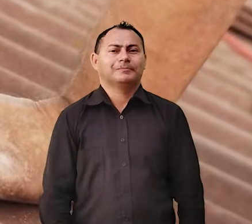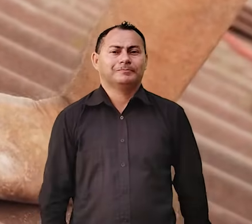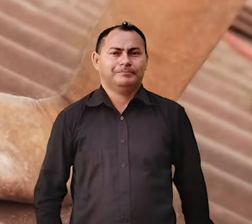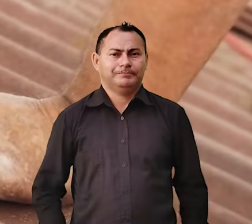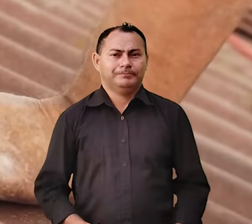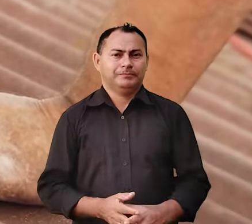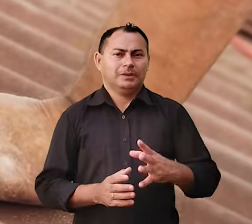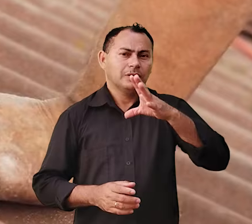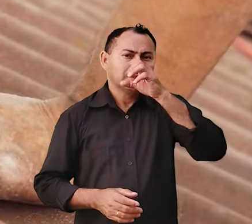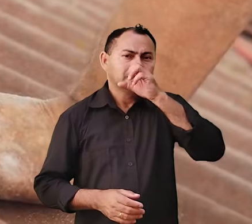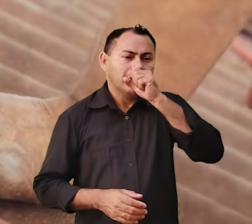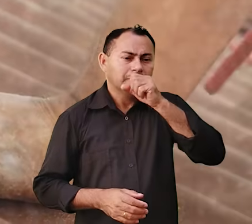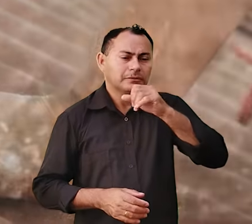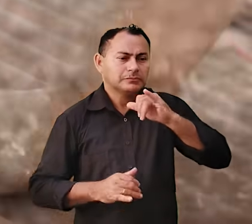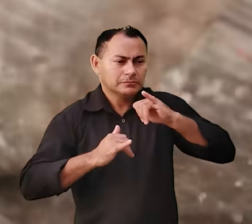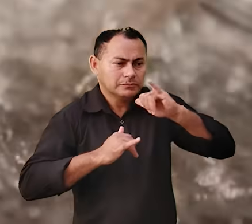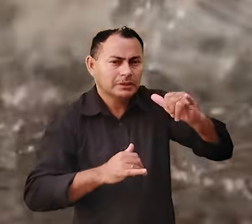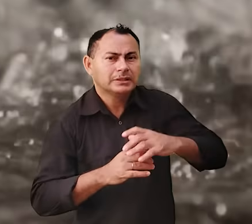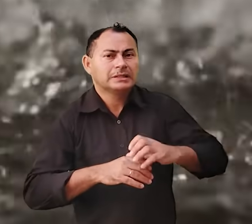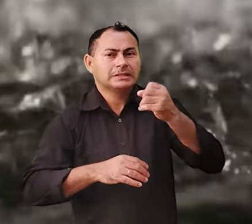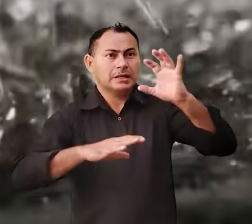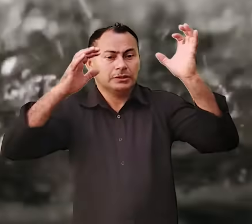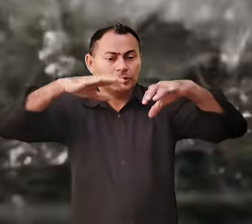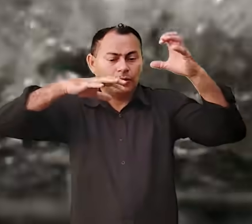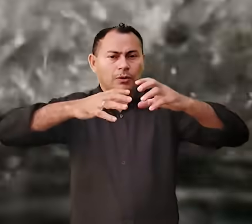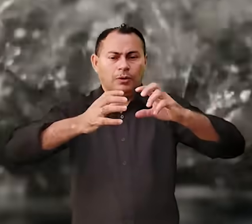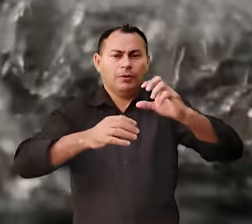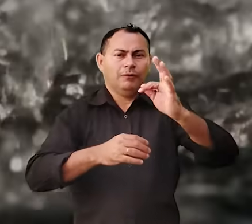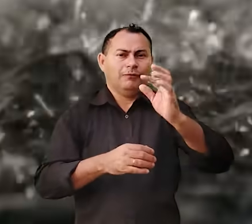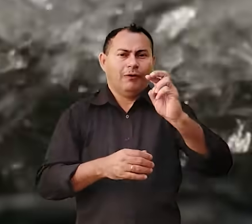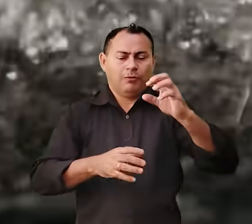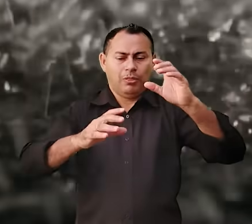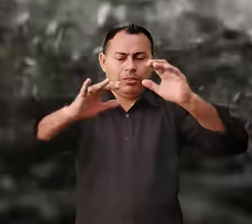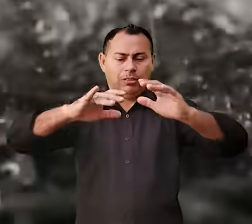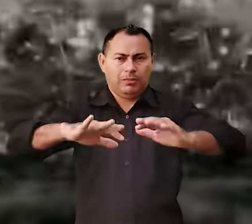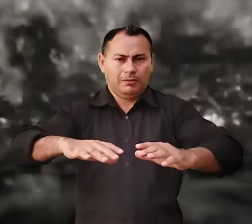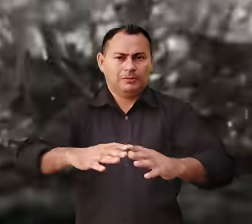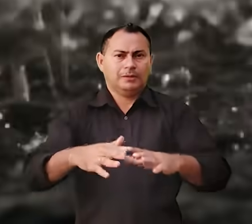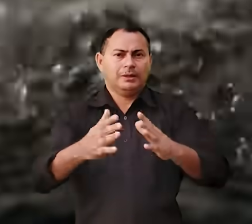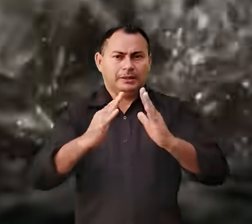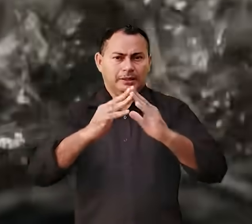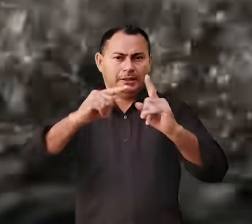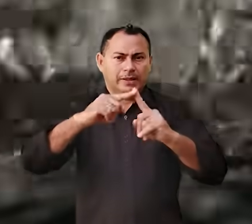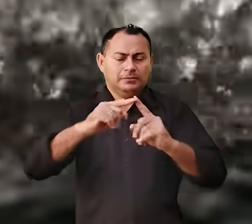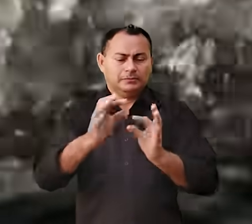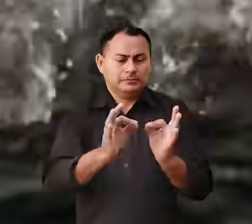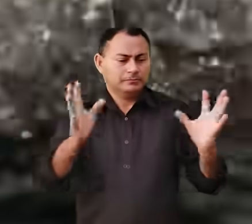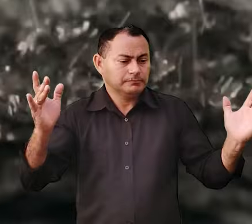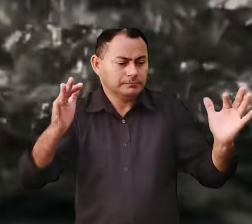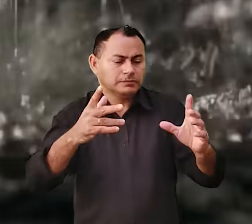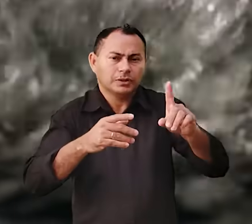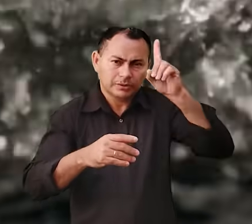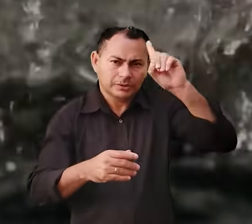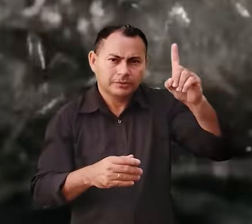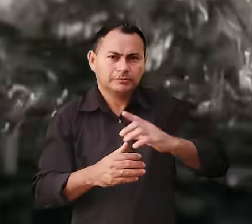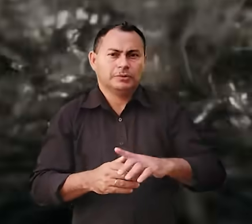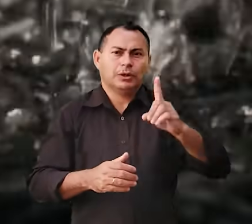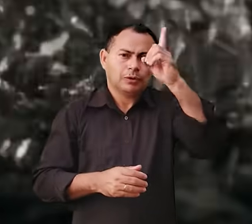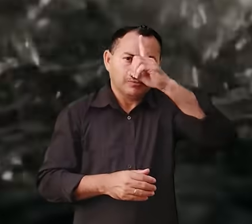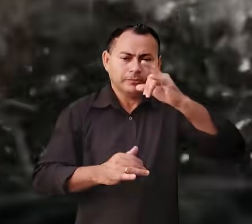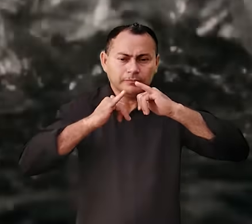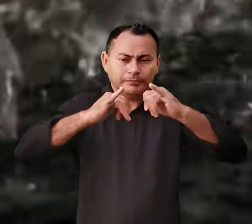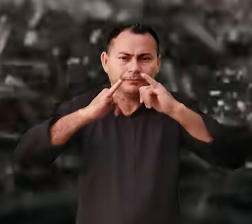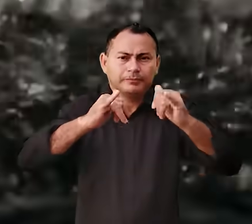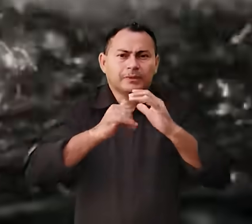acabou. No sábado fomos informados que se chovesse o forro desabaria. Quando a igreja se reuniu, no dia seguinte,